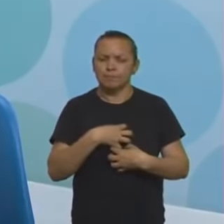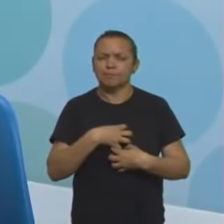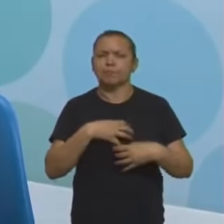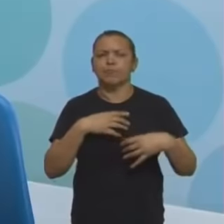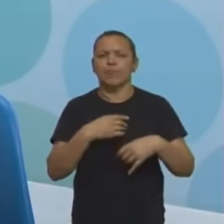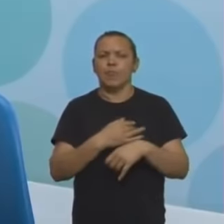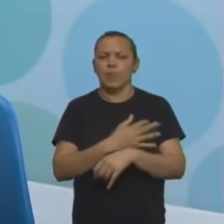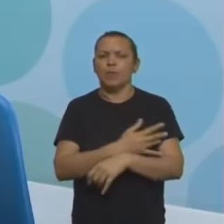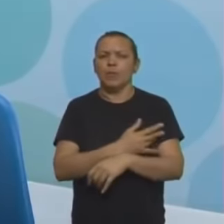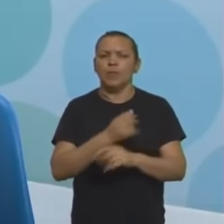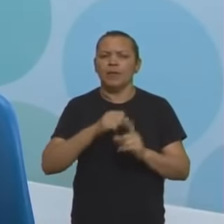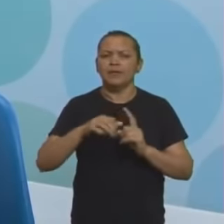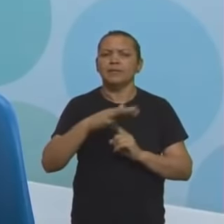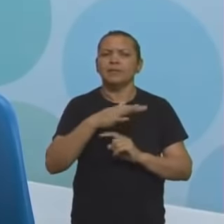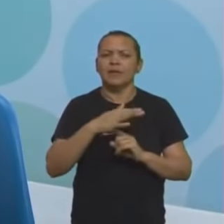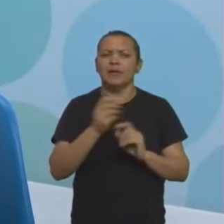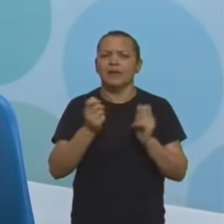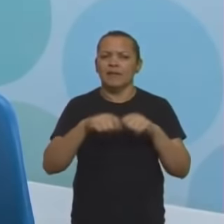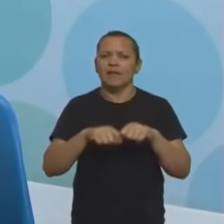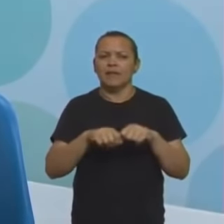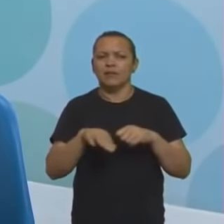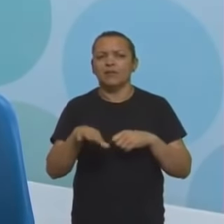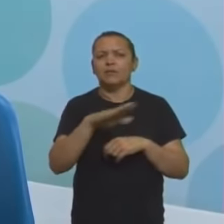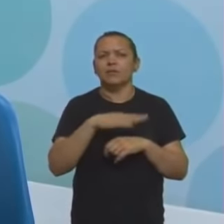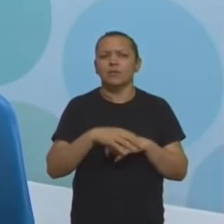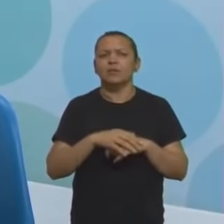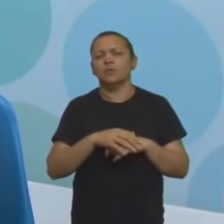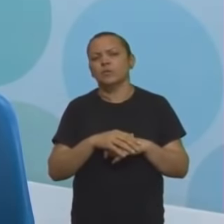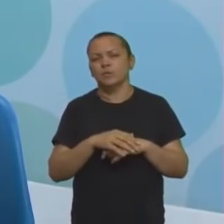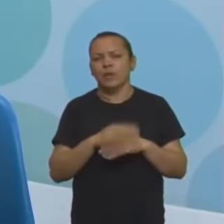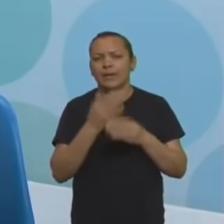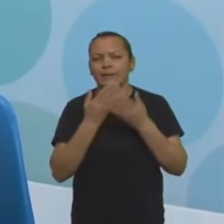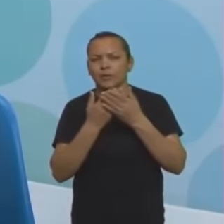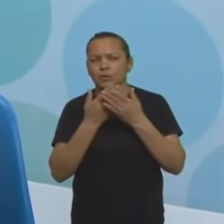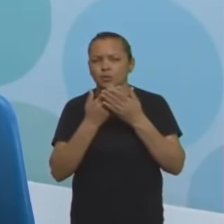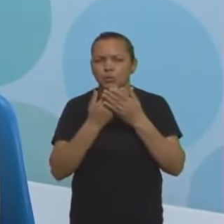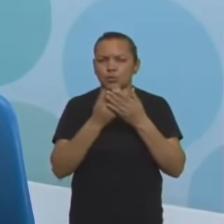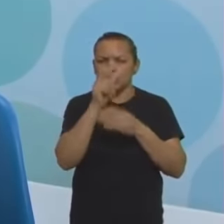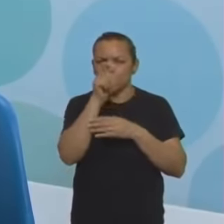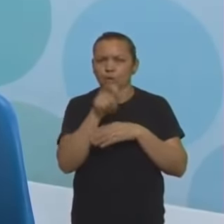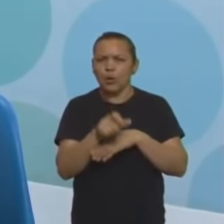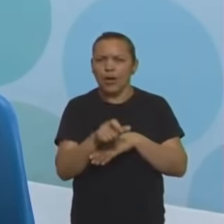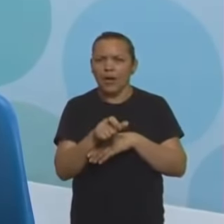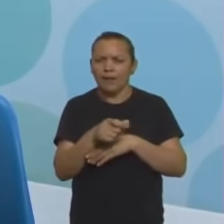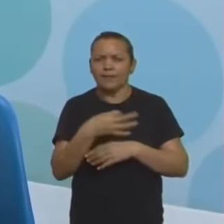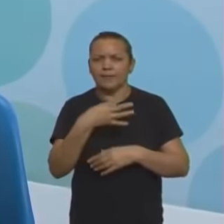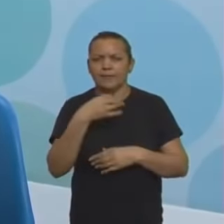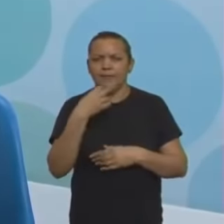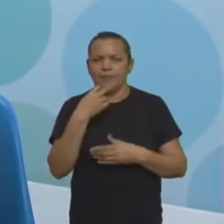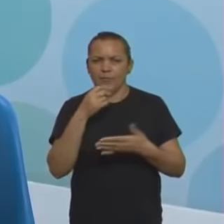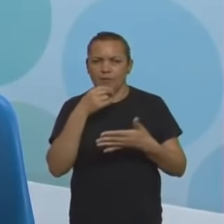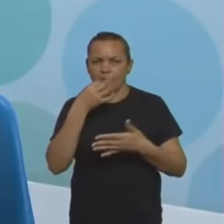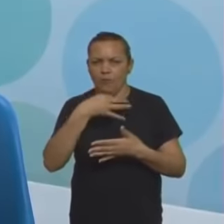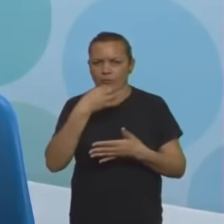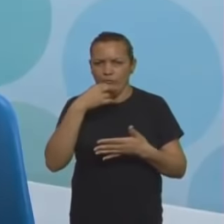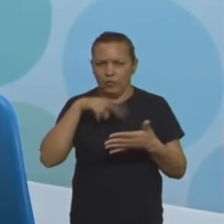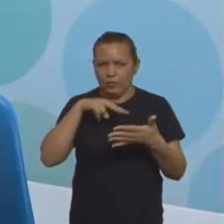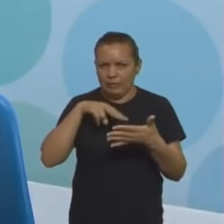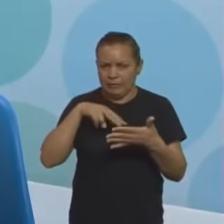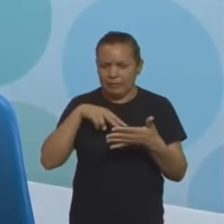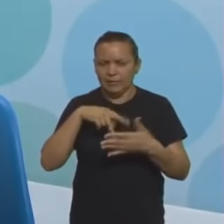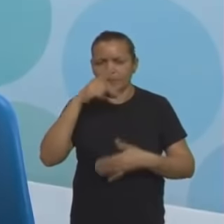momento, ele vai funcionar bastante como um estudo de caso, né? Eu vou ler pra vocês uma situação,